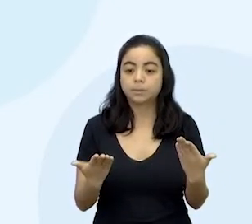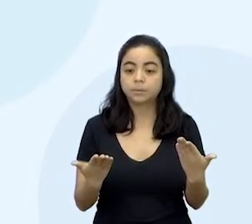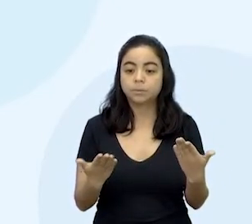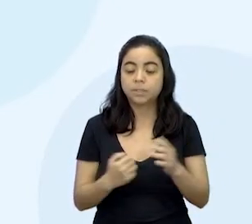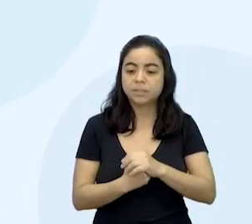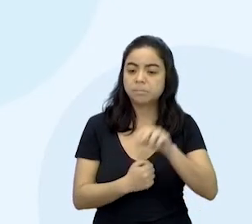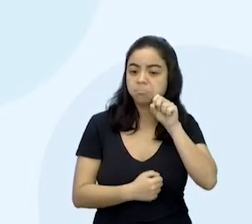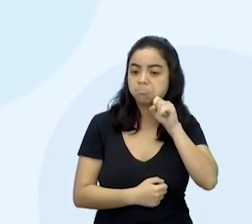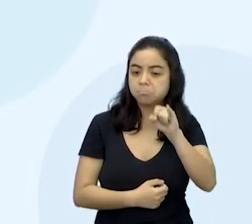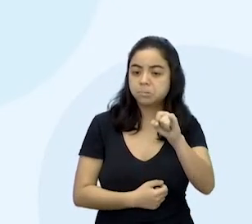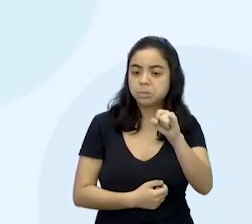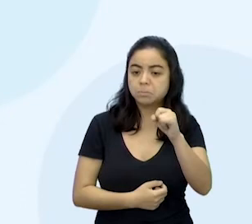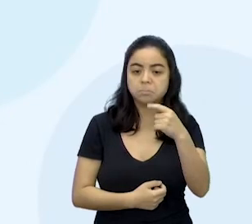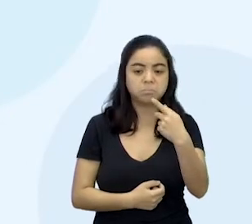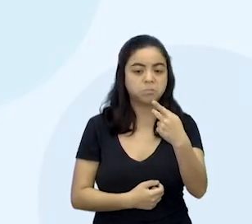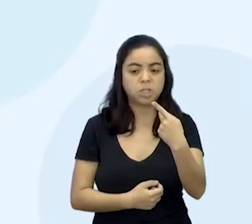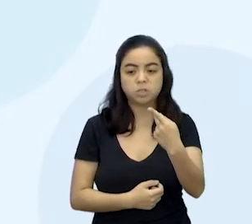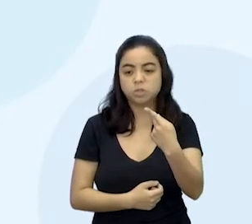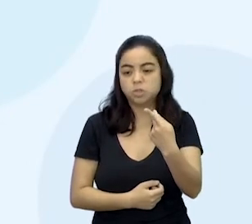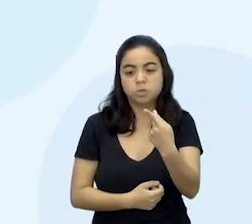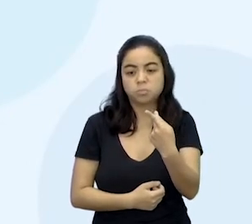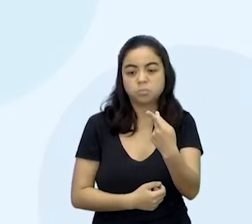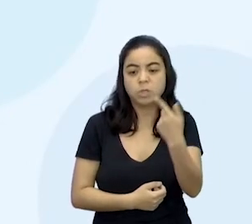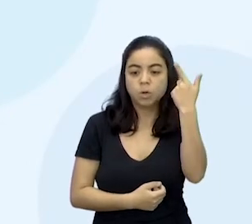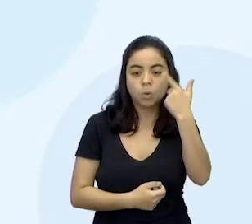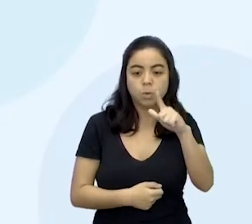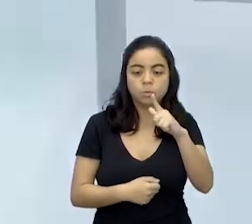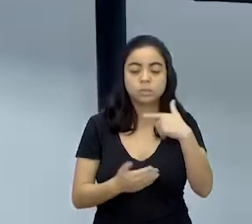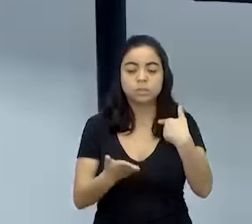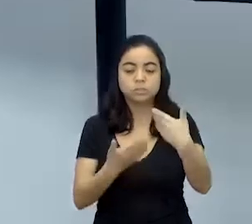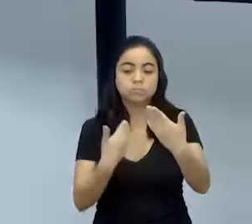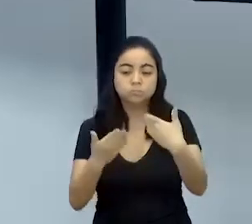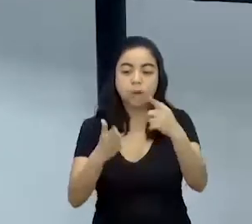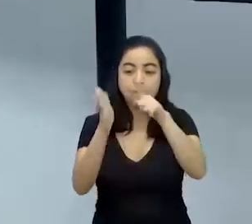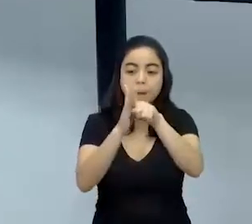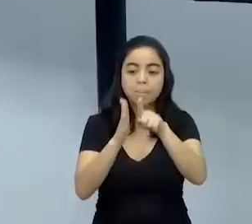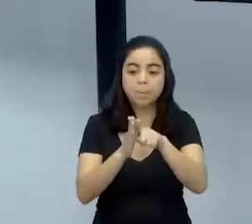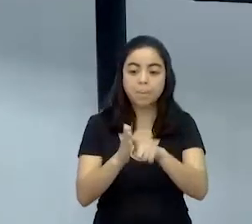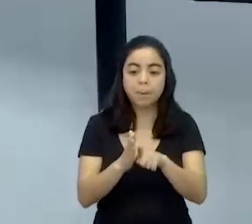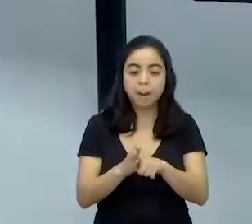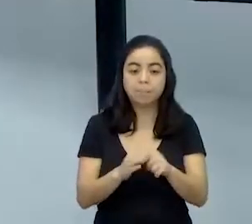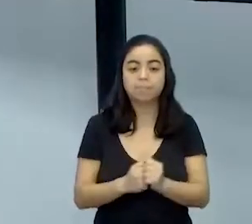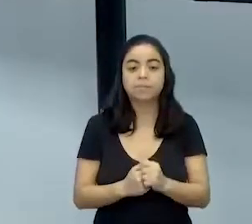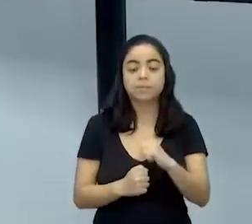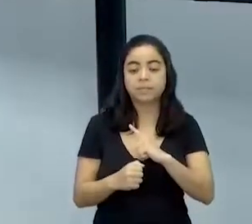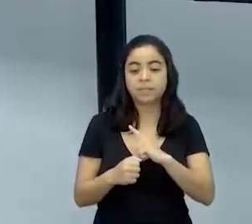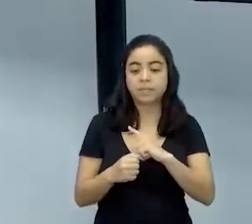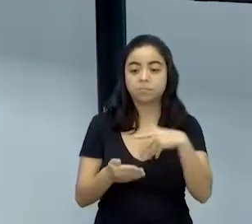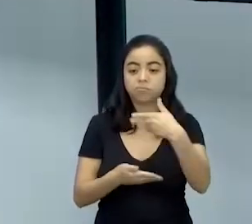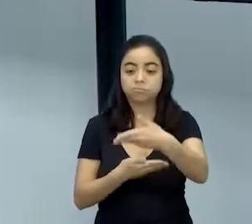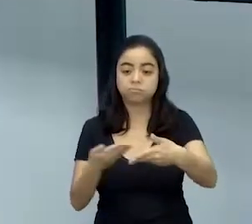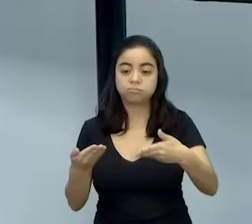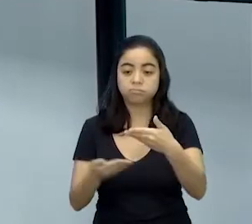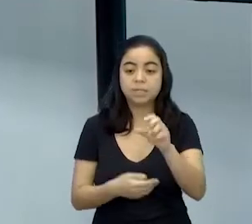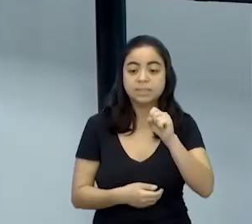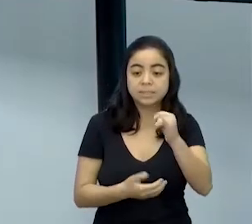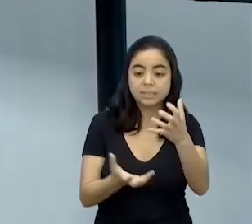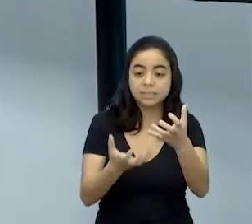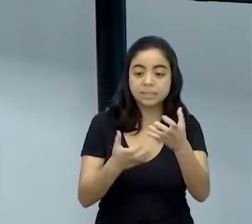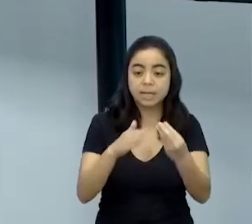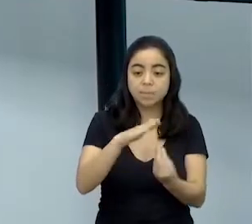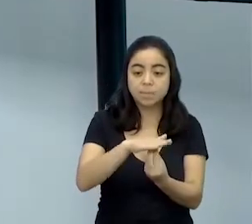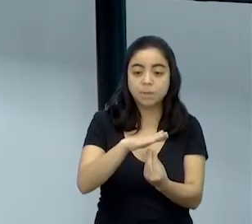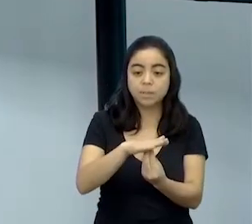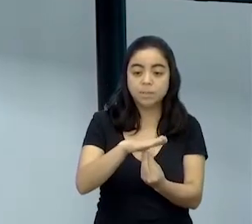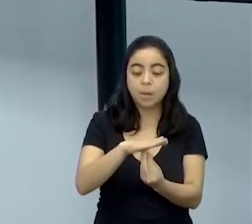gente não deu tempo aí da gente fazer a brincadeira aqui, vai ficar lá para o momento de interação. Se você quiser buscar esse material, é só